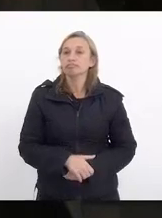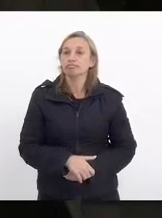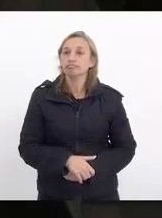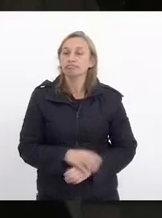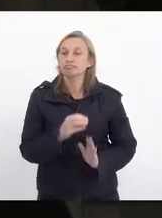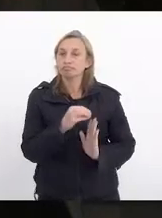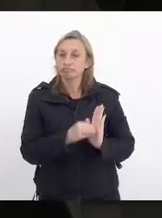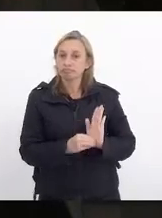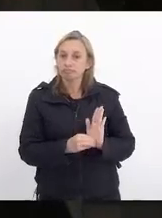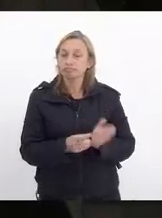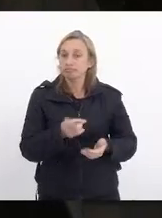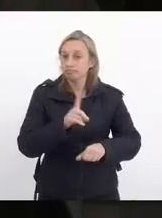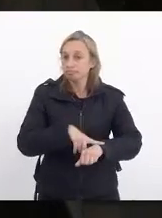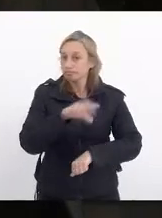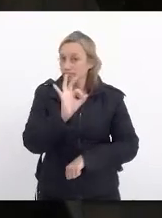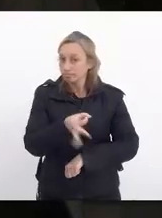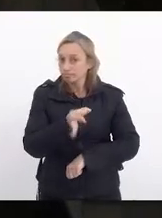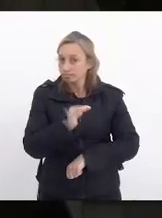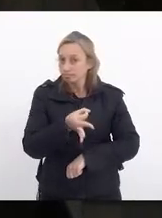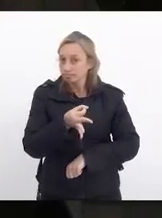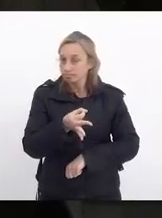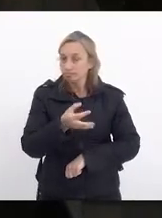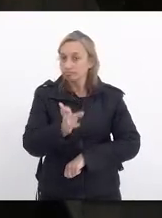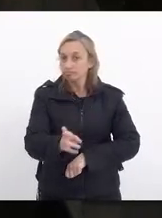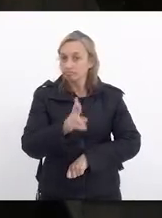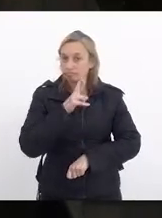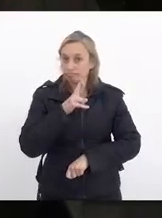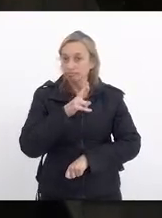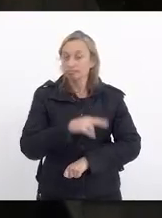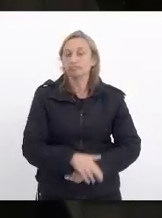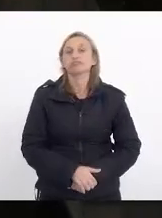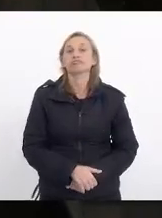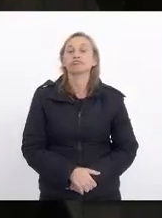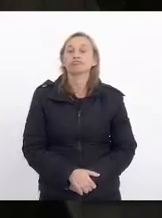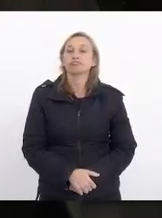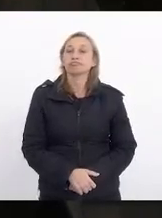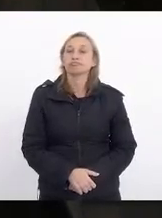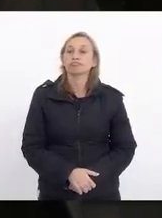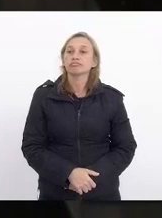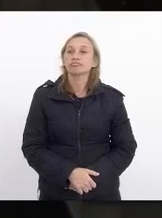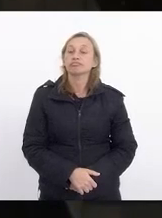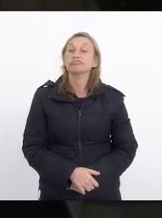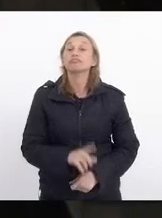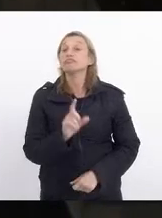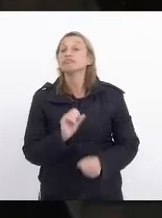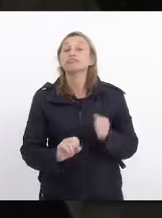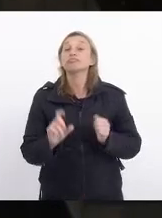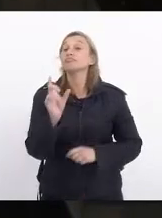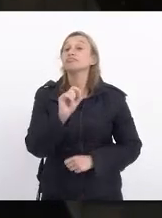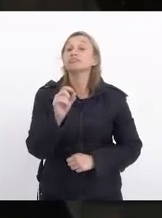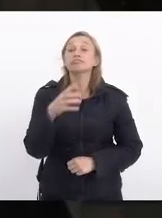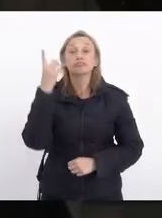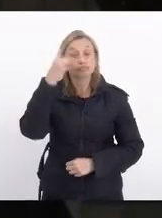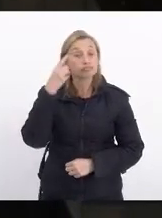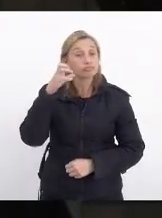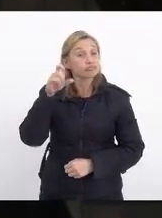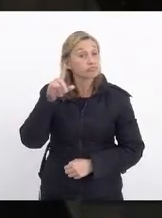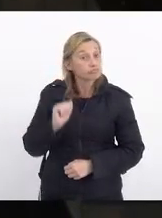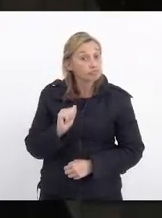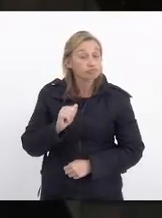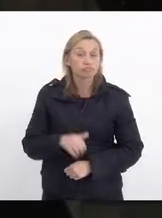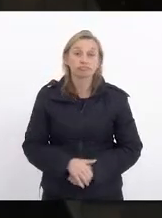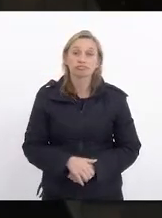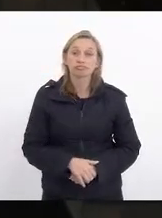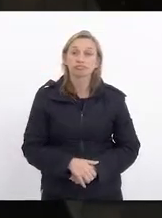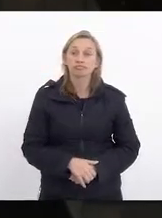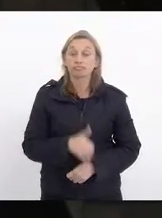no seu devido tempo foram respondidos e o que que nós fizemos Deputado a Célia Jordão